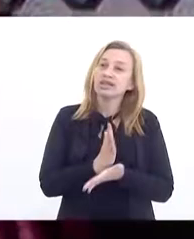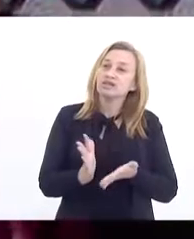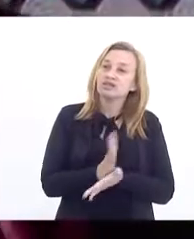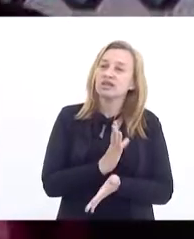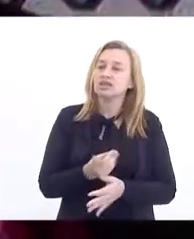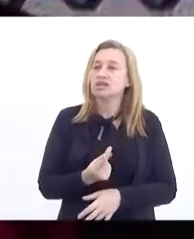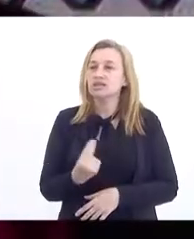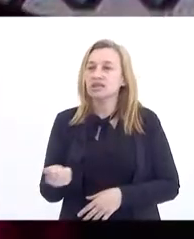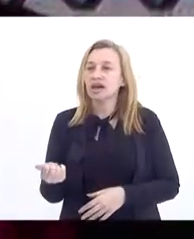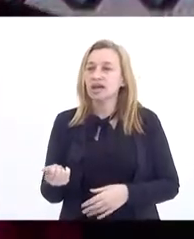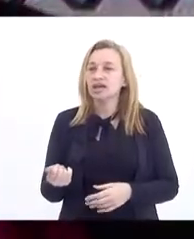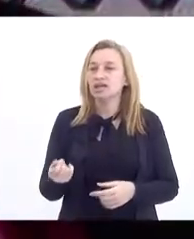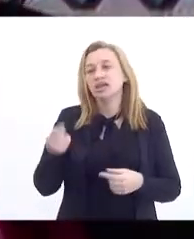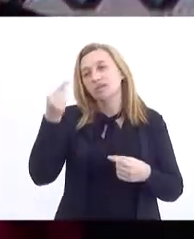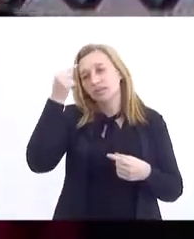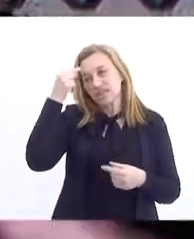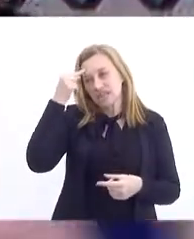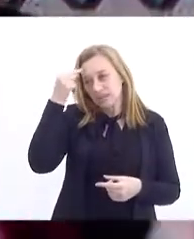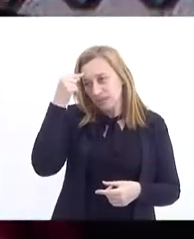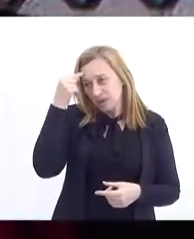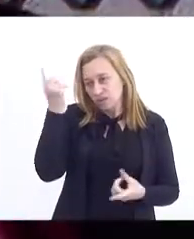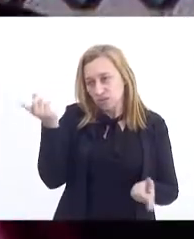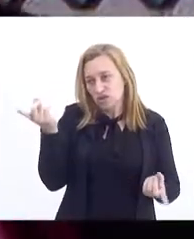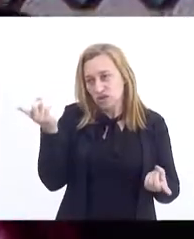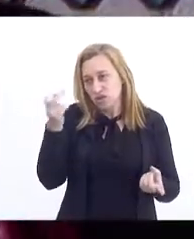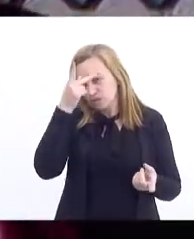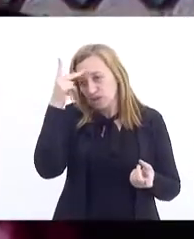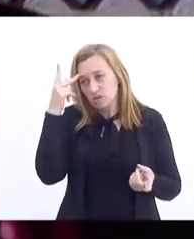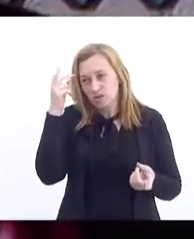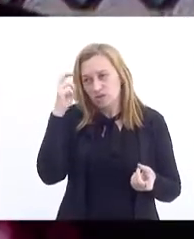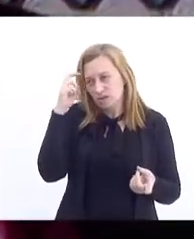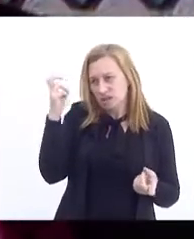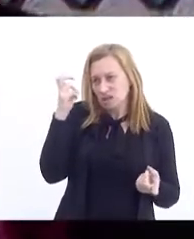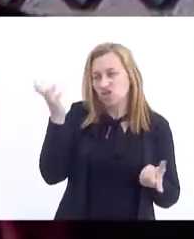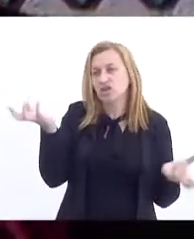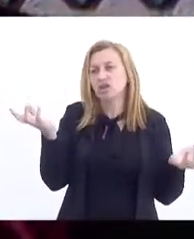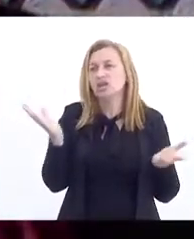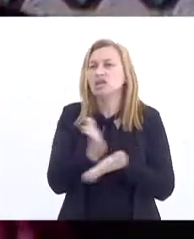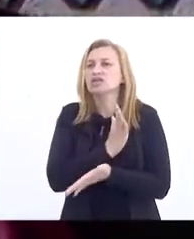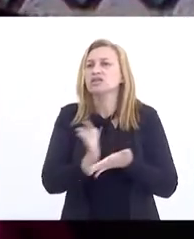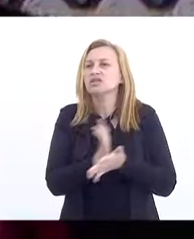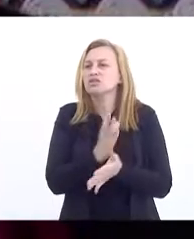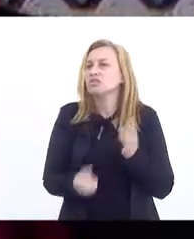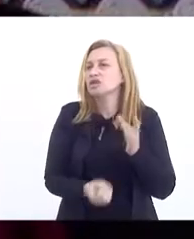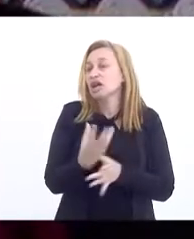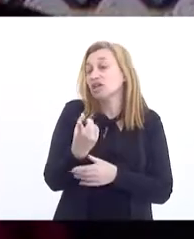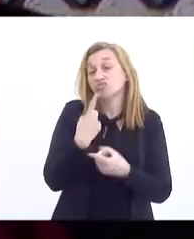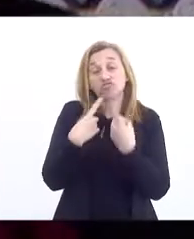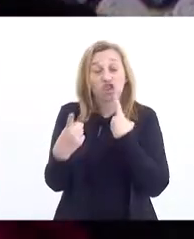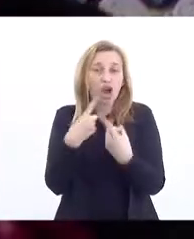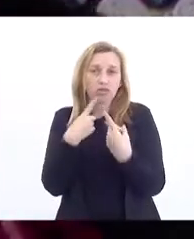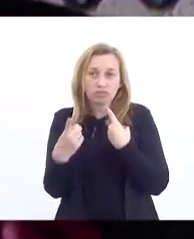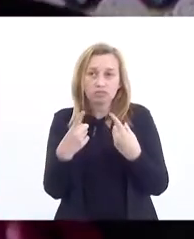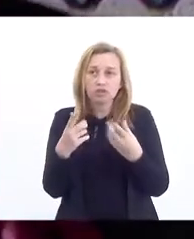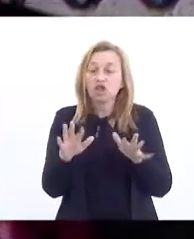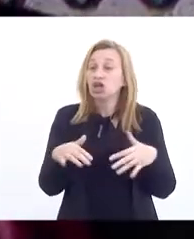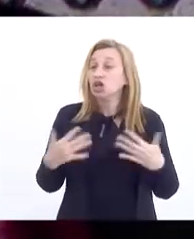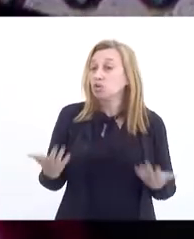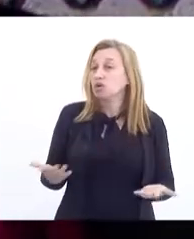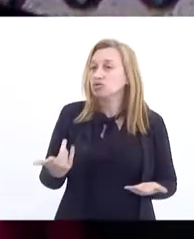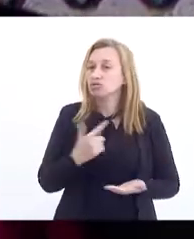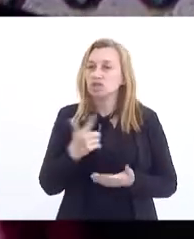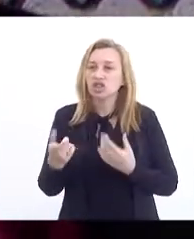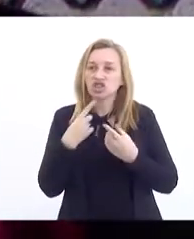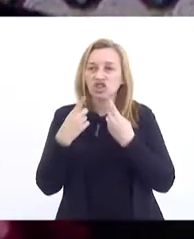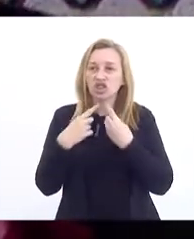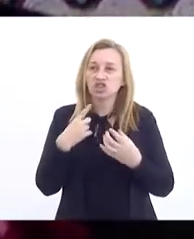brilhantes dos deputados e deputadas, mas na maioria das vezes eles são realizados em diálogo. E quando não são, a gente